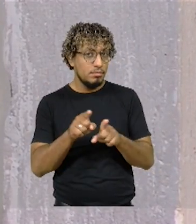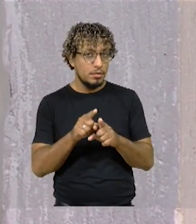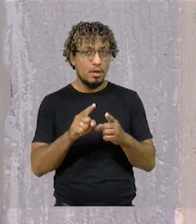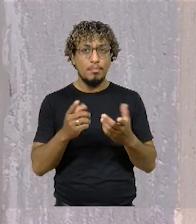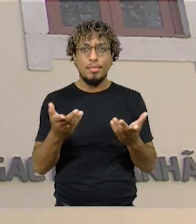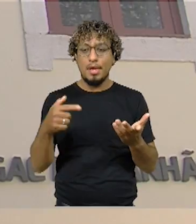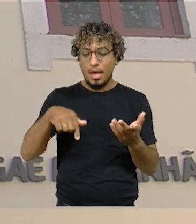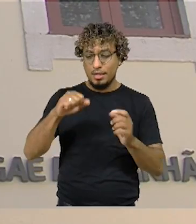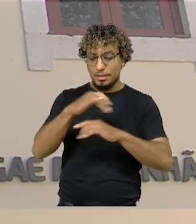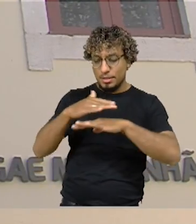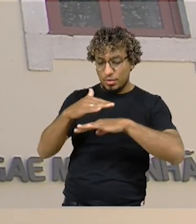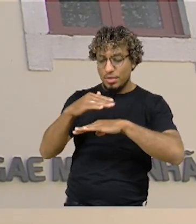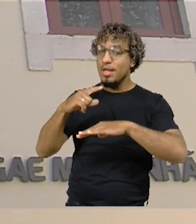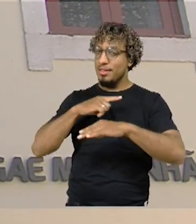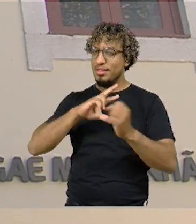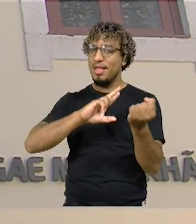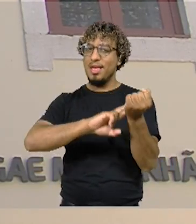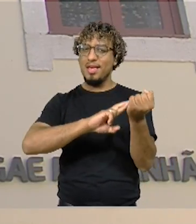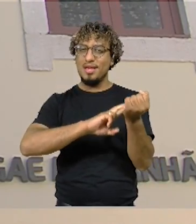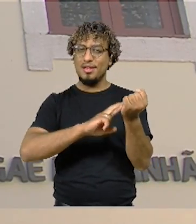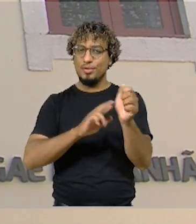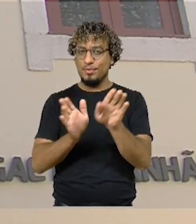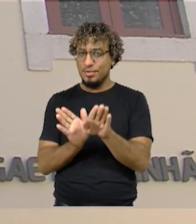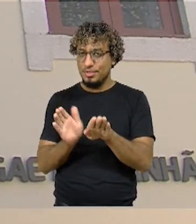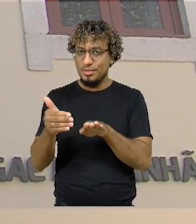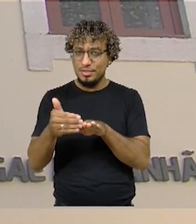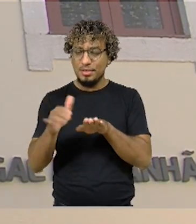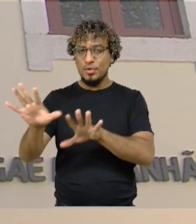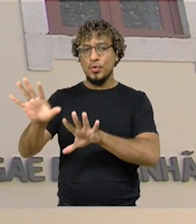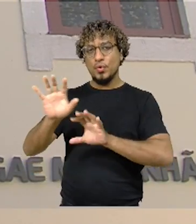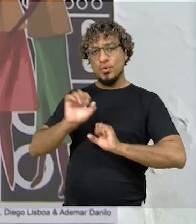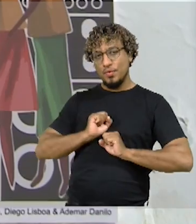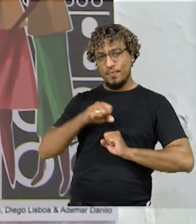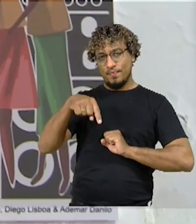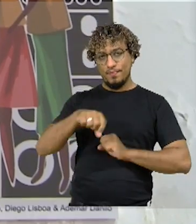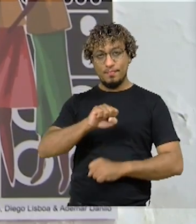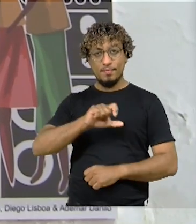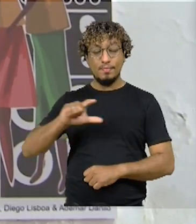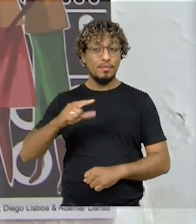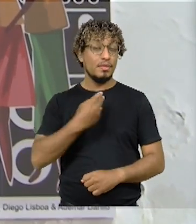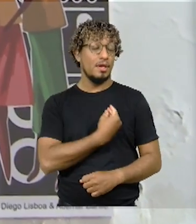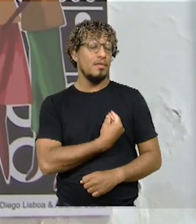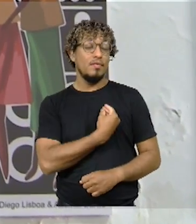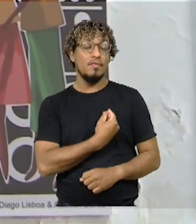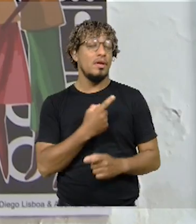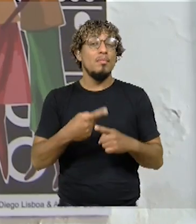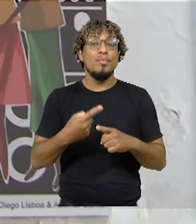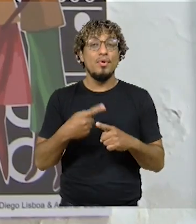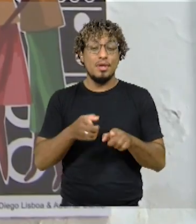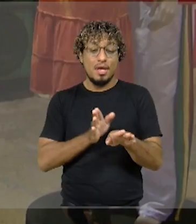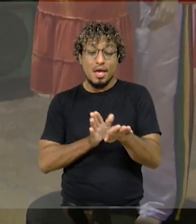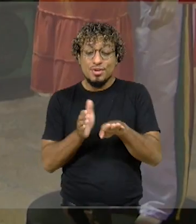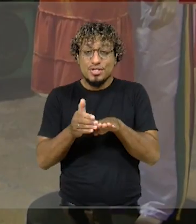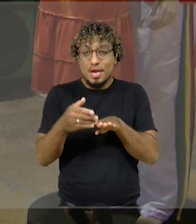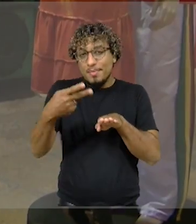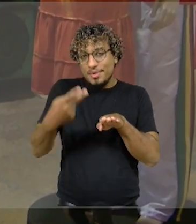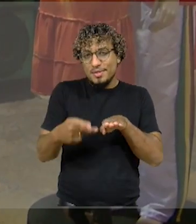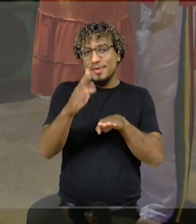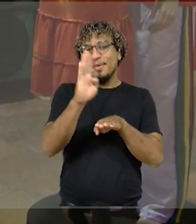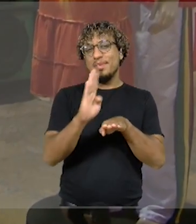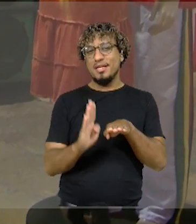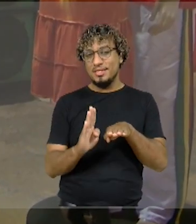ritmo jamaicano que se incorporou ao estilo de vida dos ludovicenses. São Luís é a Jamaica brasileira e também a